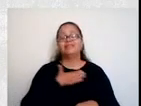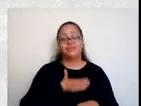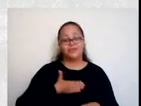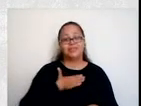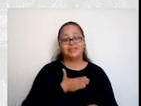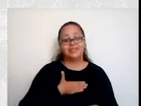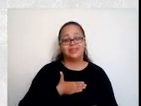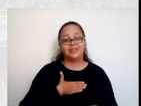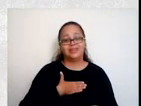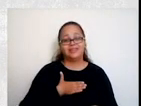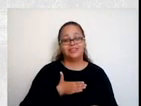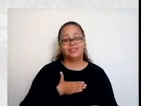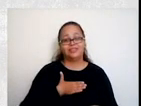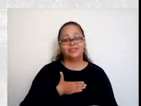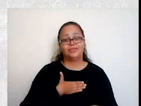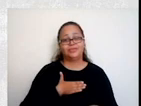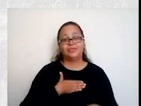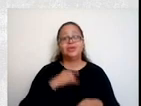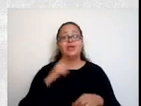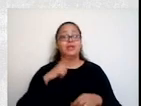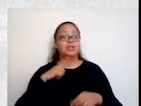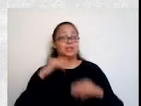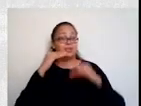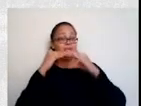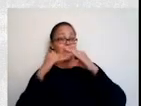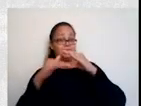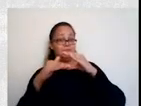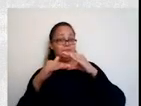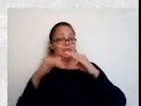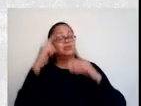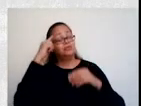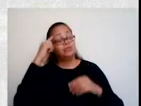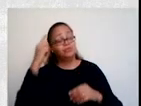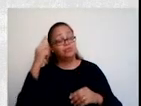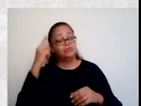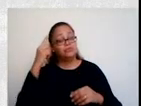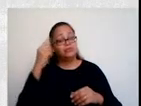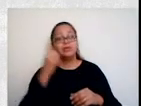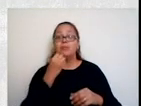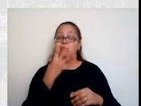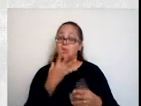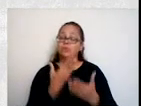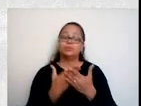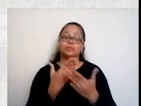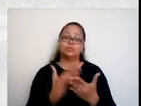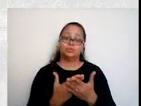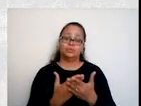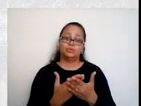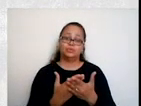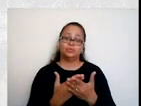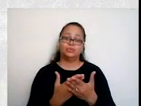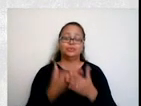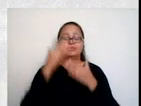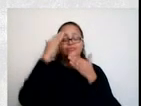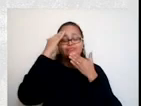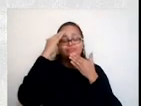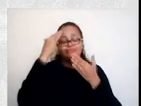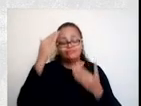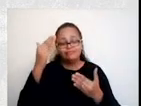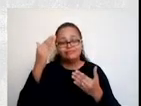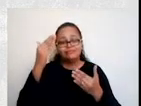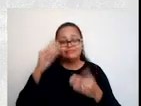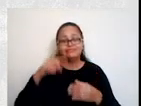tenham gostado. Tá? Acima está meu contato, caso tenham dúvidas. Bons estudos,